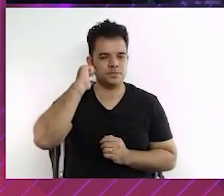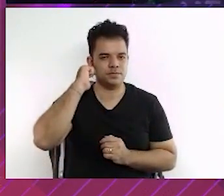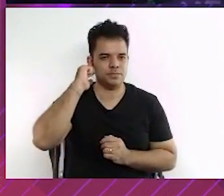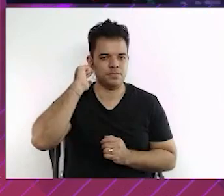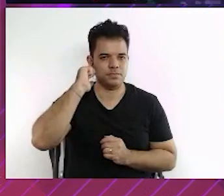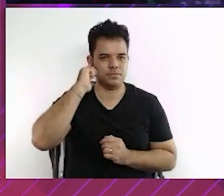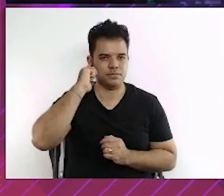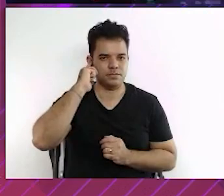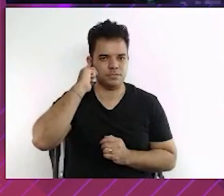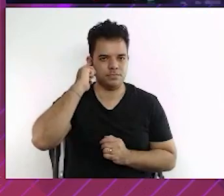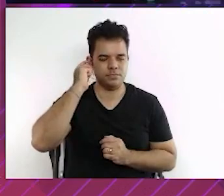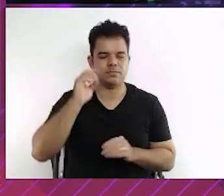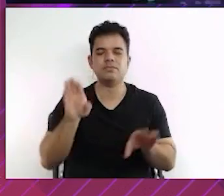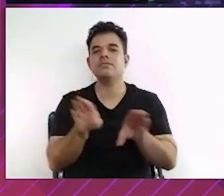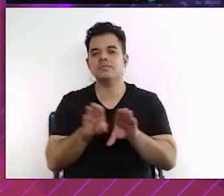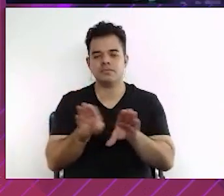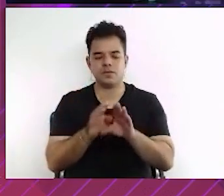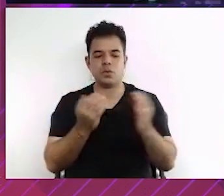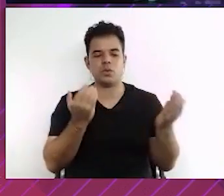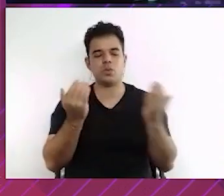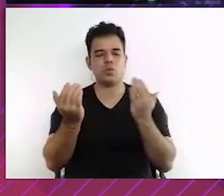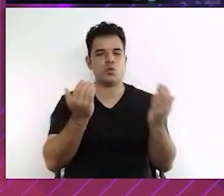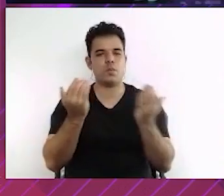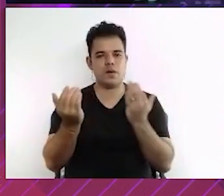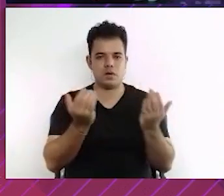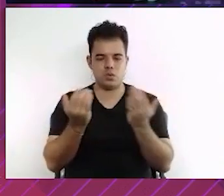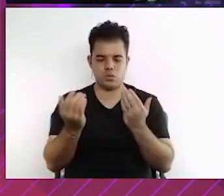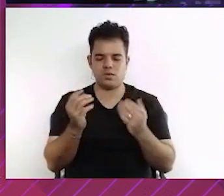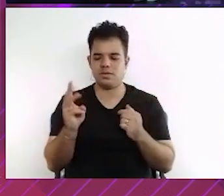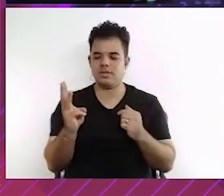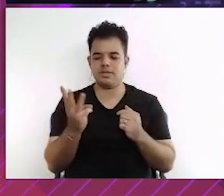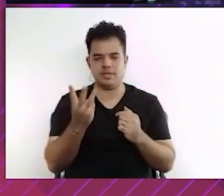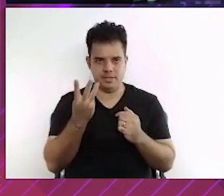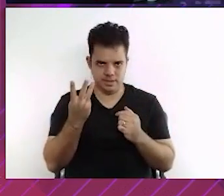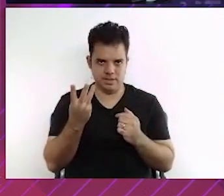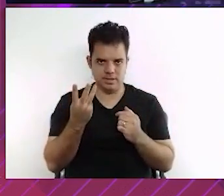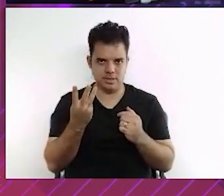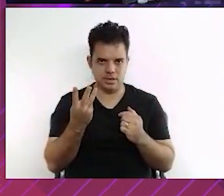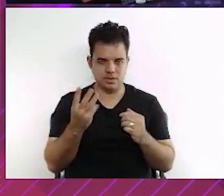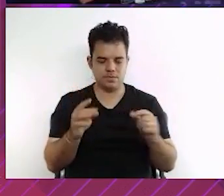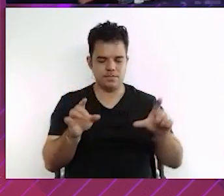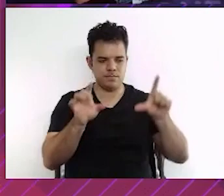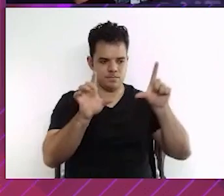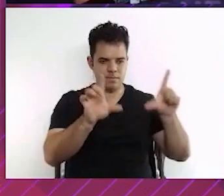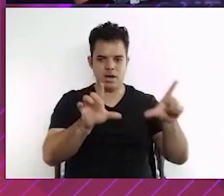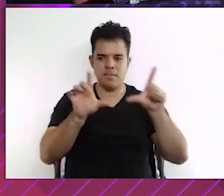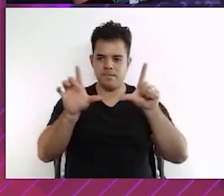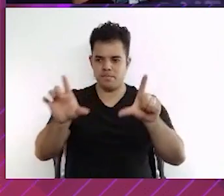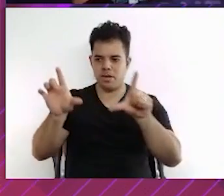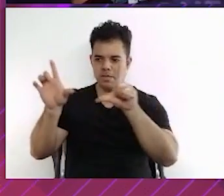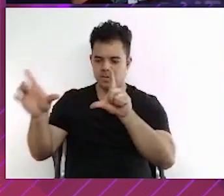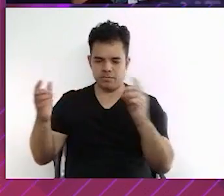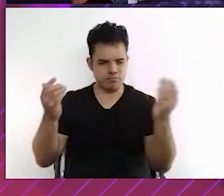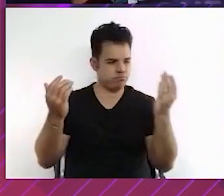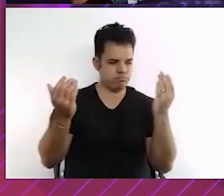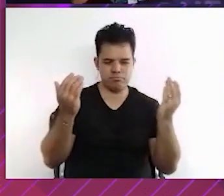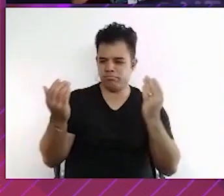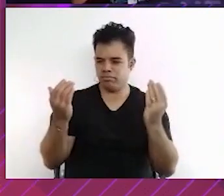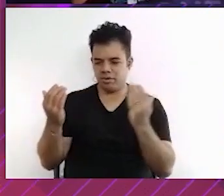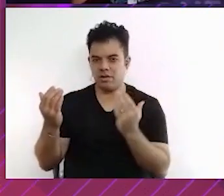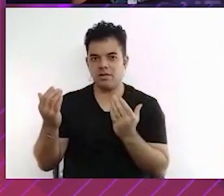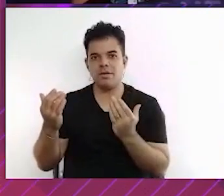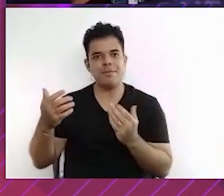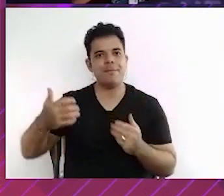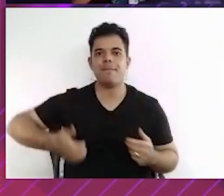A gente comparou esses 3 modelos que a gente construiu para fazer a previsão dos pacientes internados. E, no final, o DeepAR foi o que se